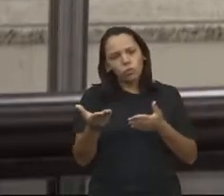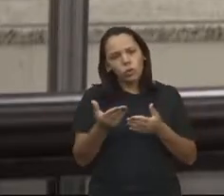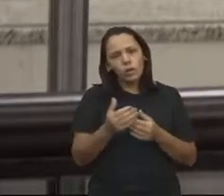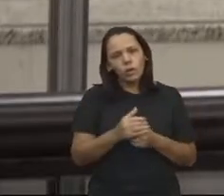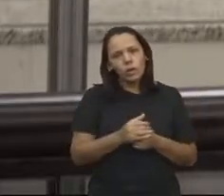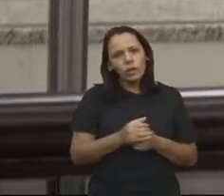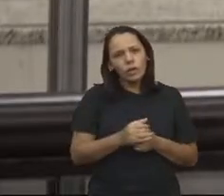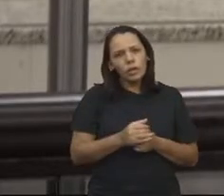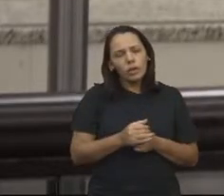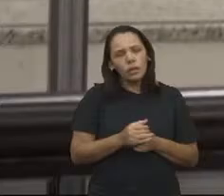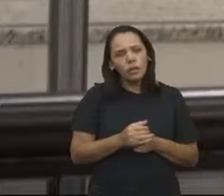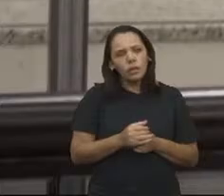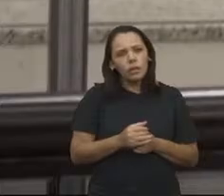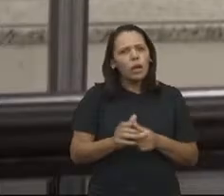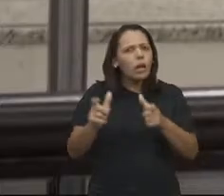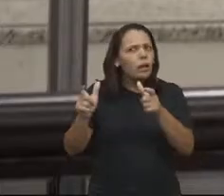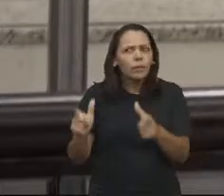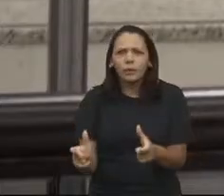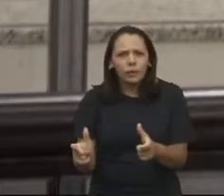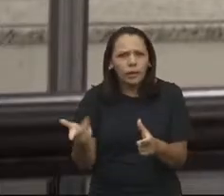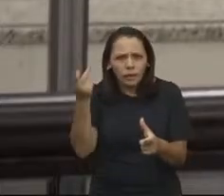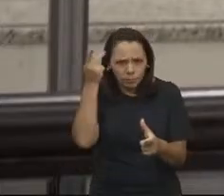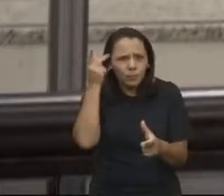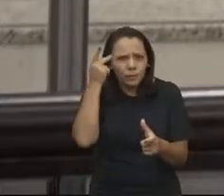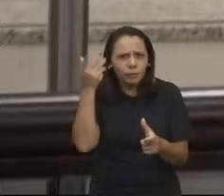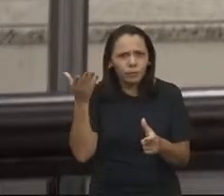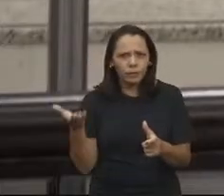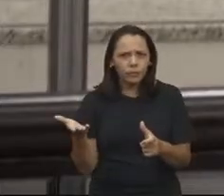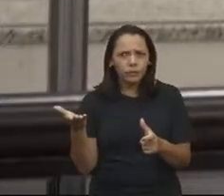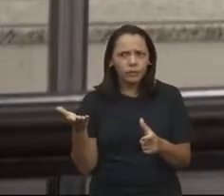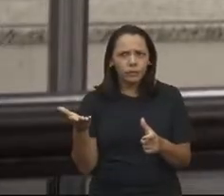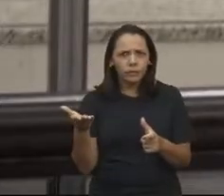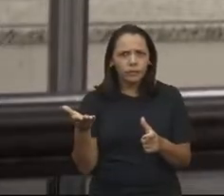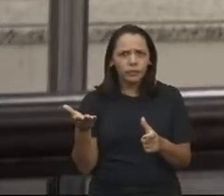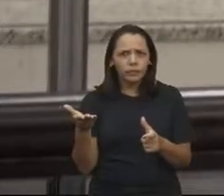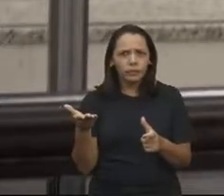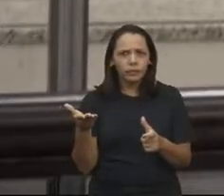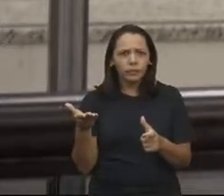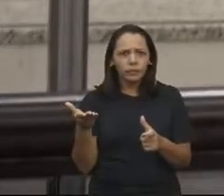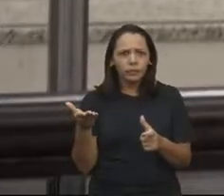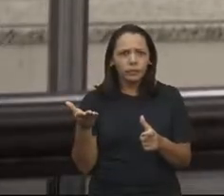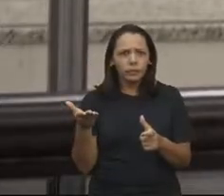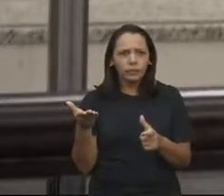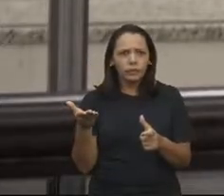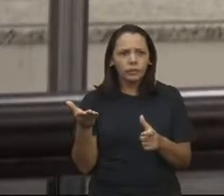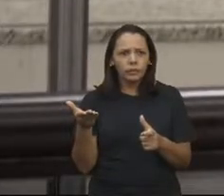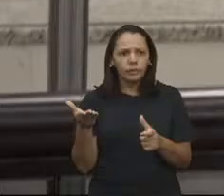A gente vai levar para onde? Para São Paulo? O custo disso vai ficar para quem?